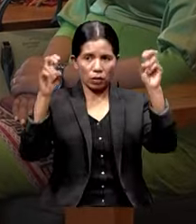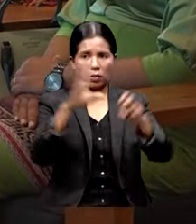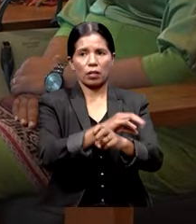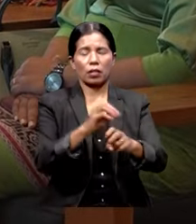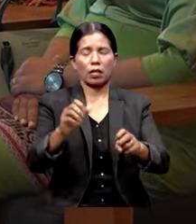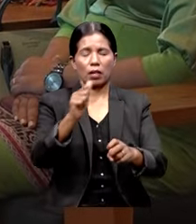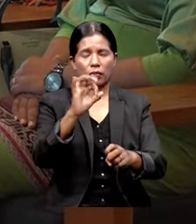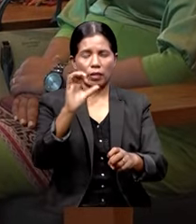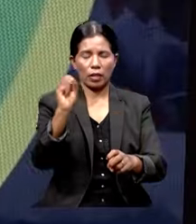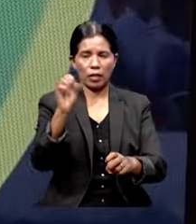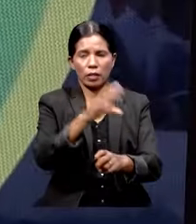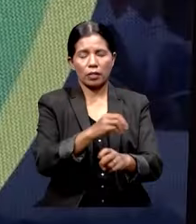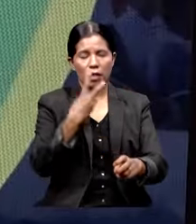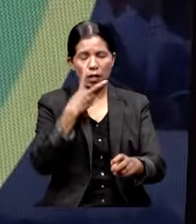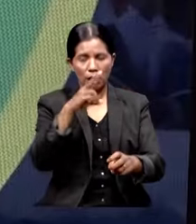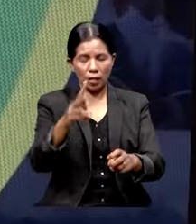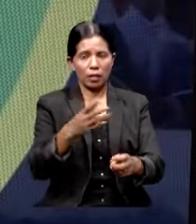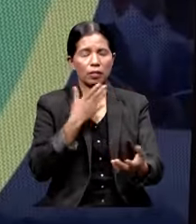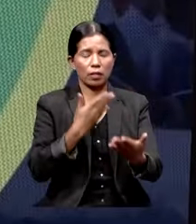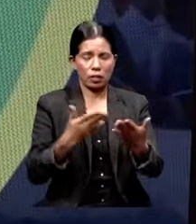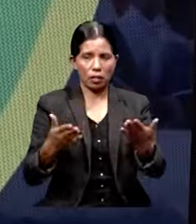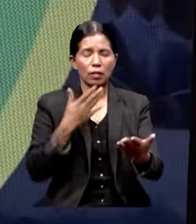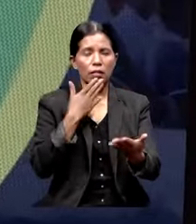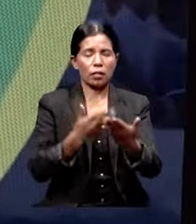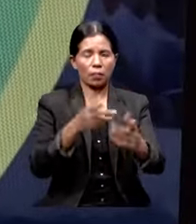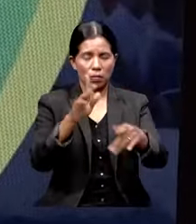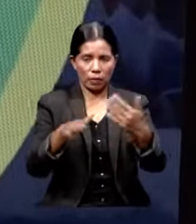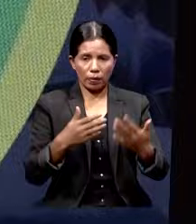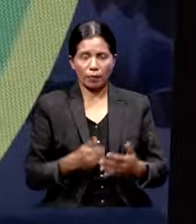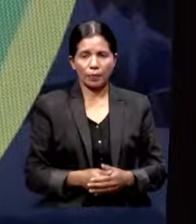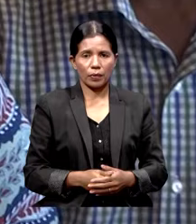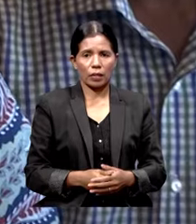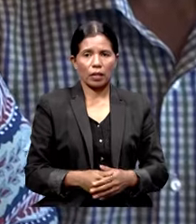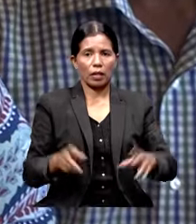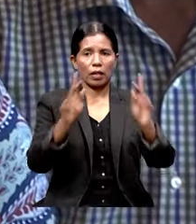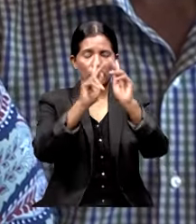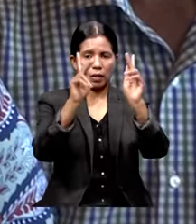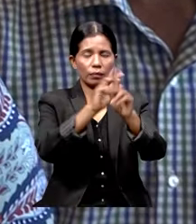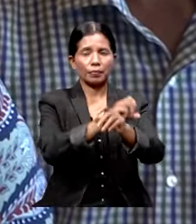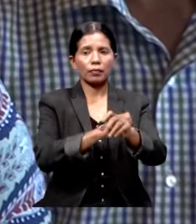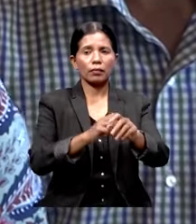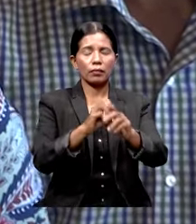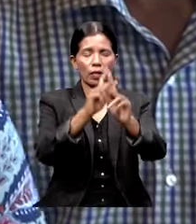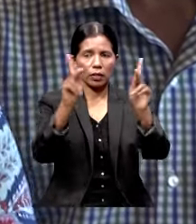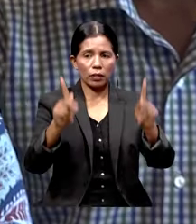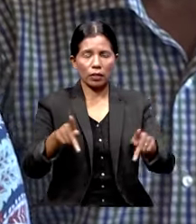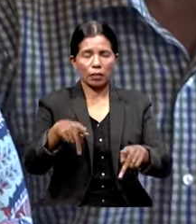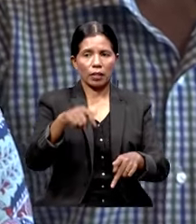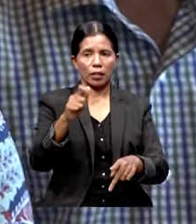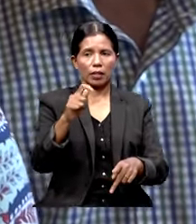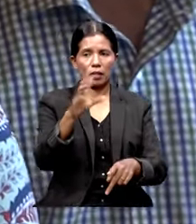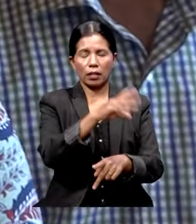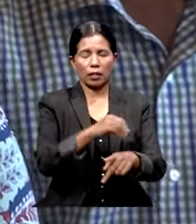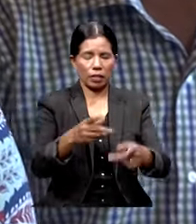a IFAESA tu garante qualidade de produto para consumidor. A loja Seara e a Panteclapa, mas bem, e a moça não